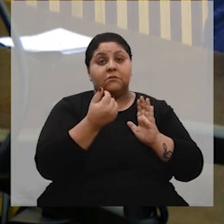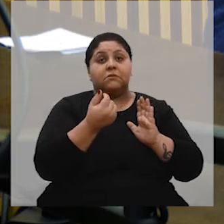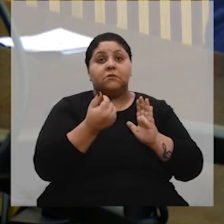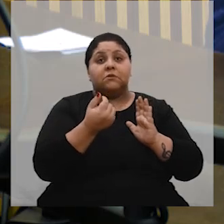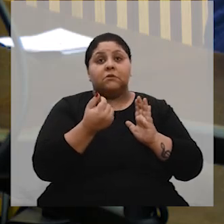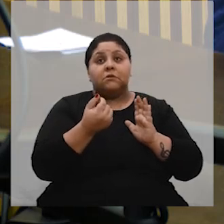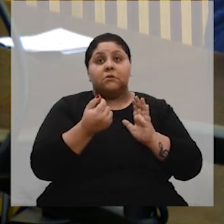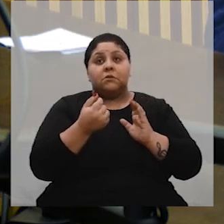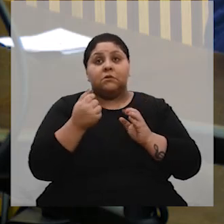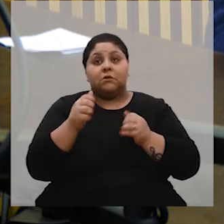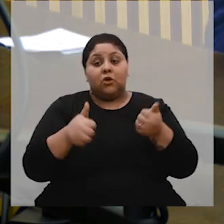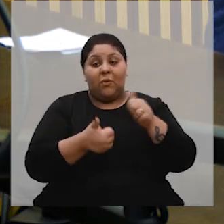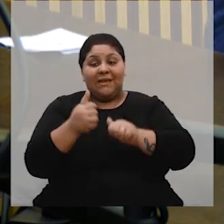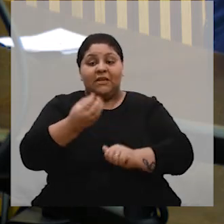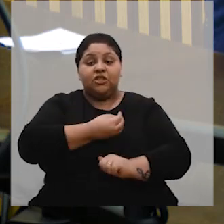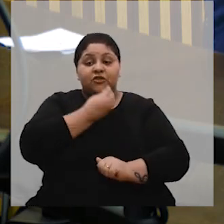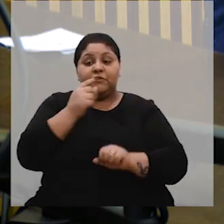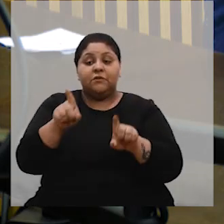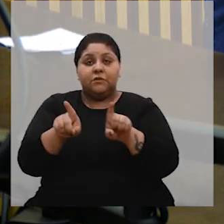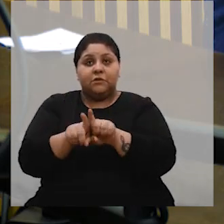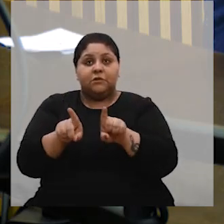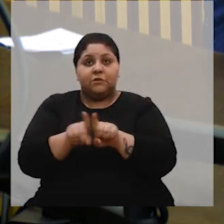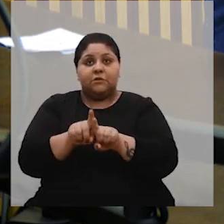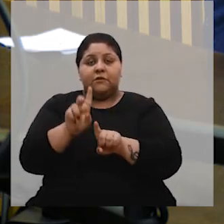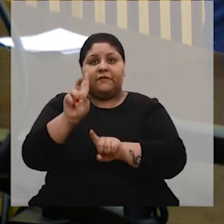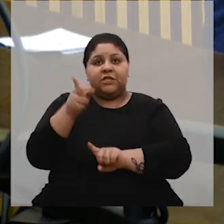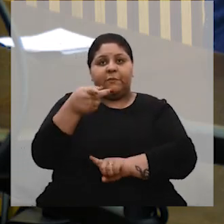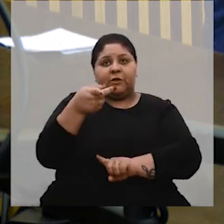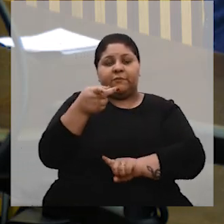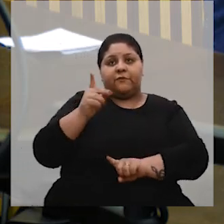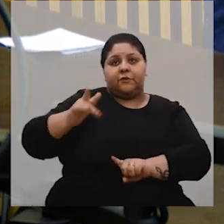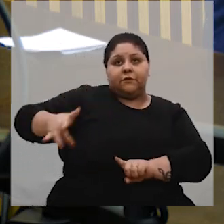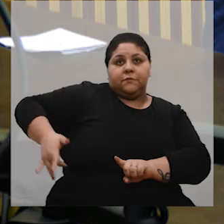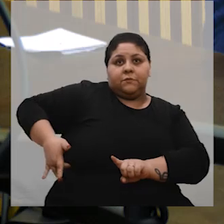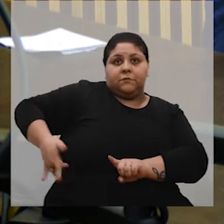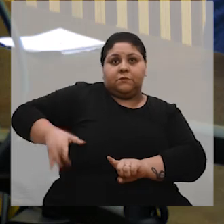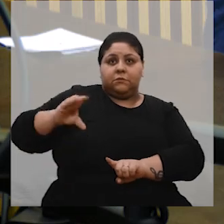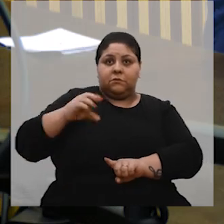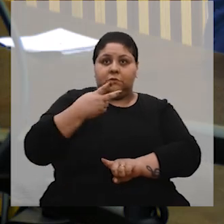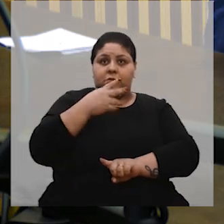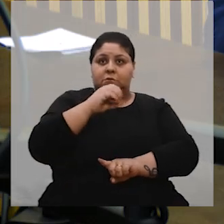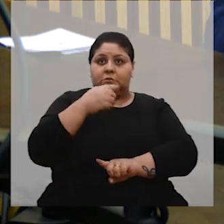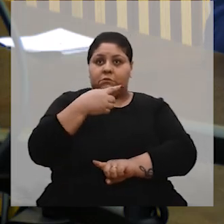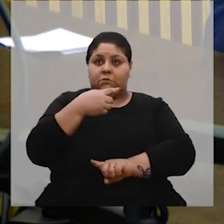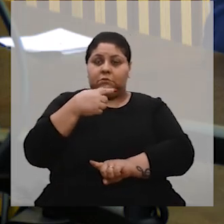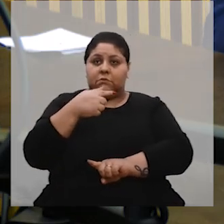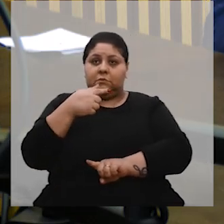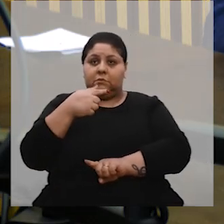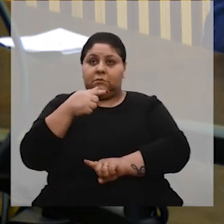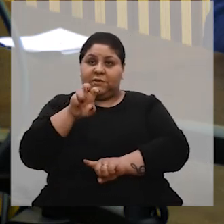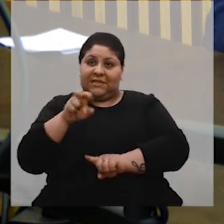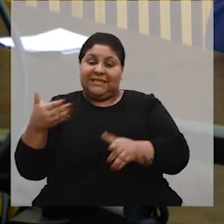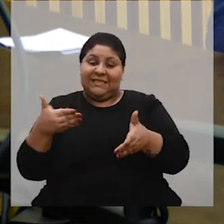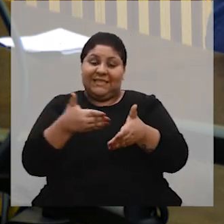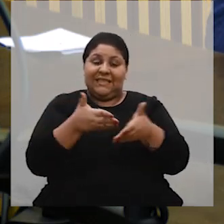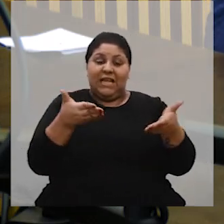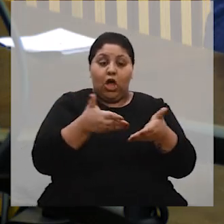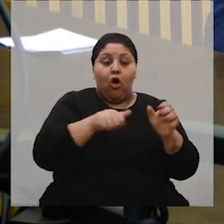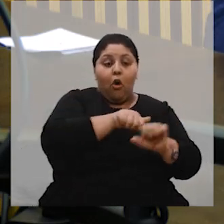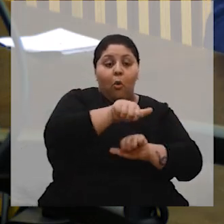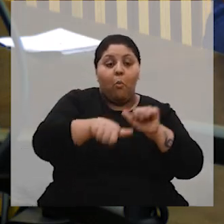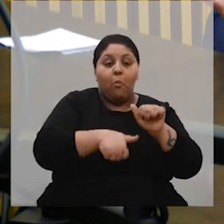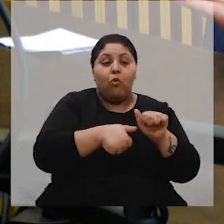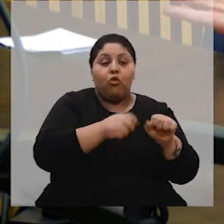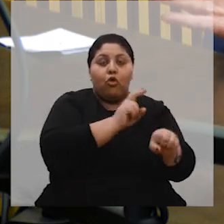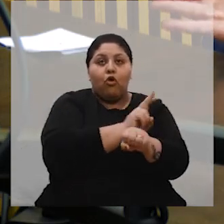financeiramente e em qualidade de vida também. A hepatite C, de 2015 para cá, mudou o tratamento e aí a